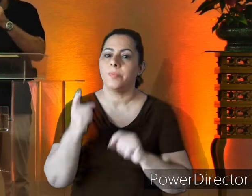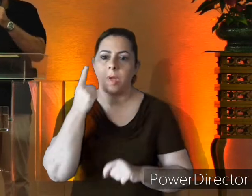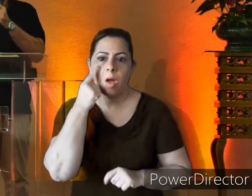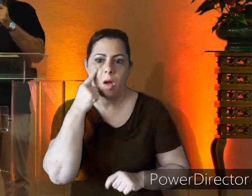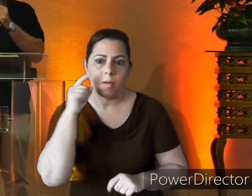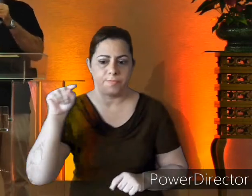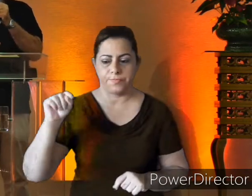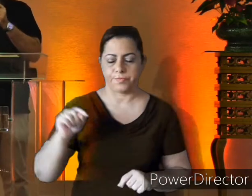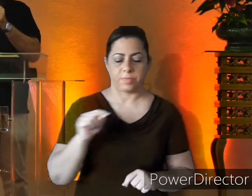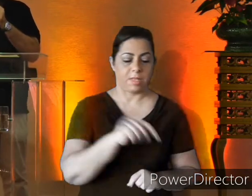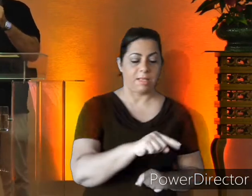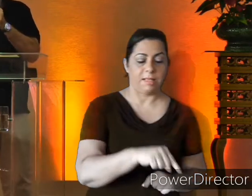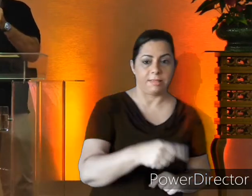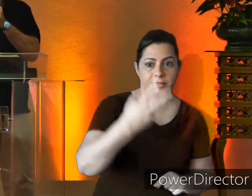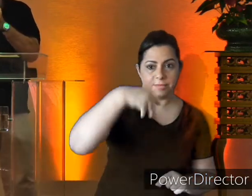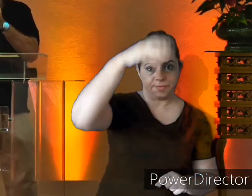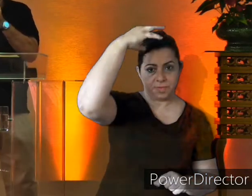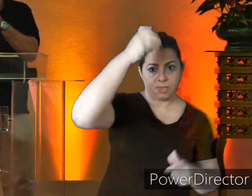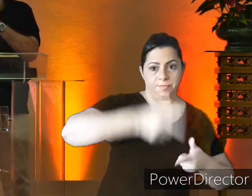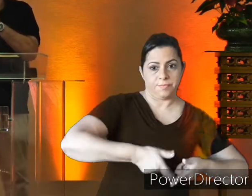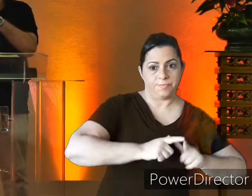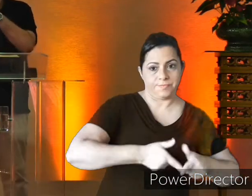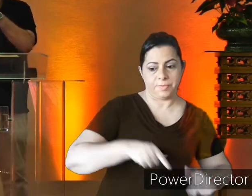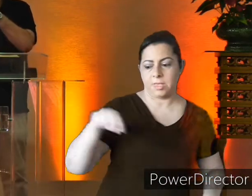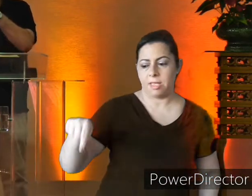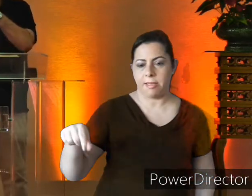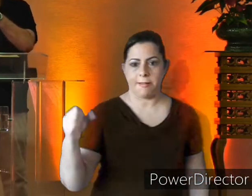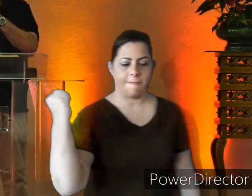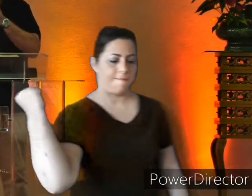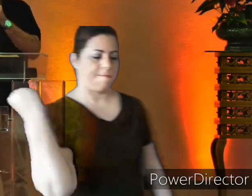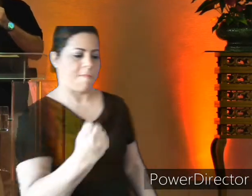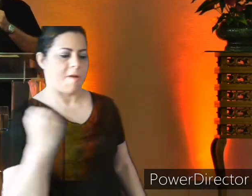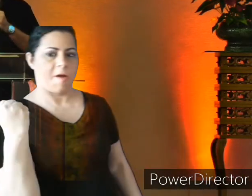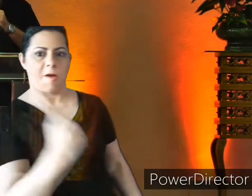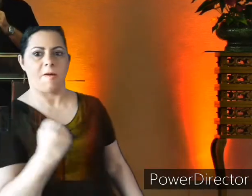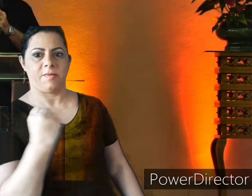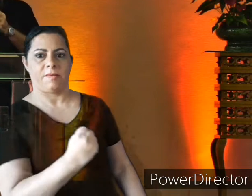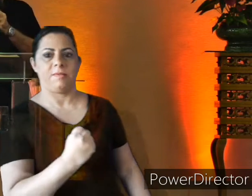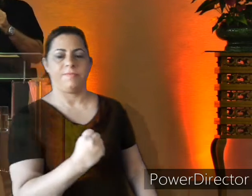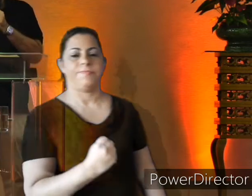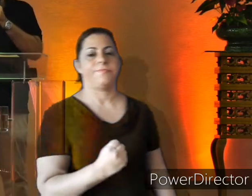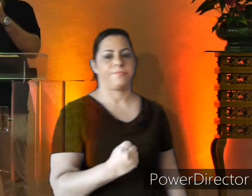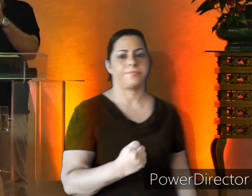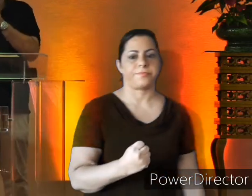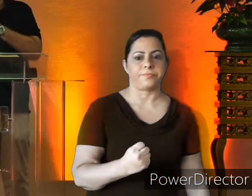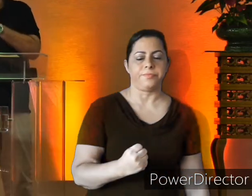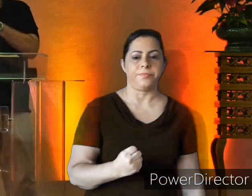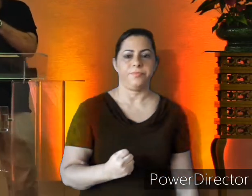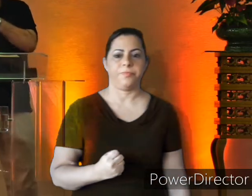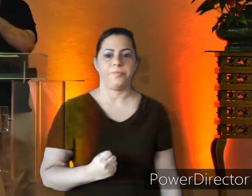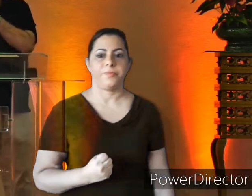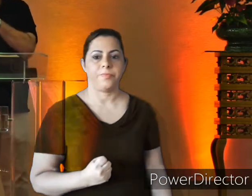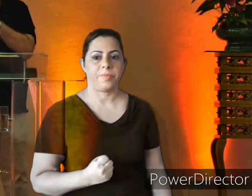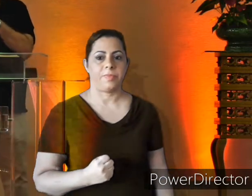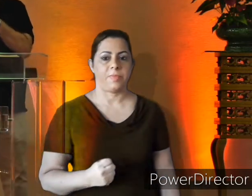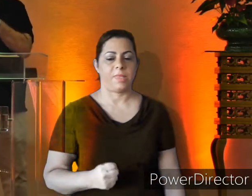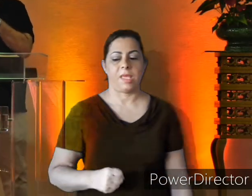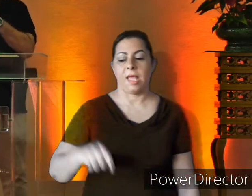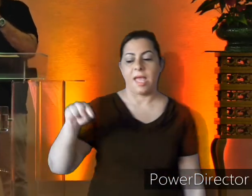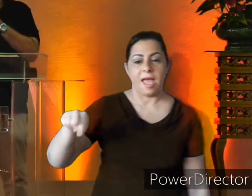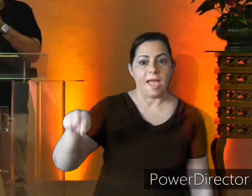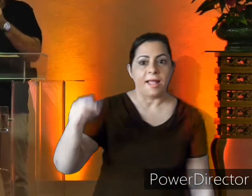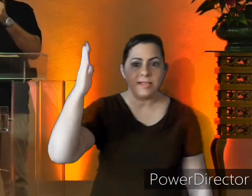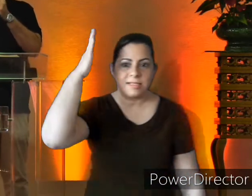ficava sabendo por onde o rei de Israel ia passar, e ele montava então emboscadas